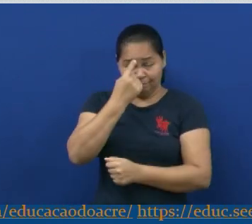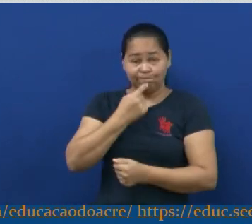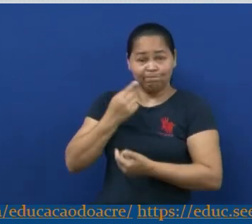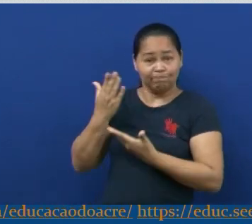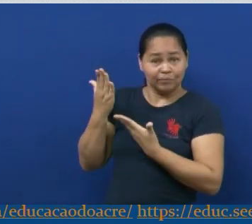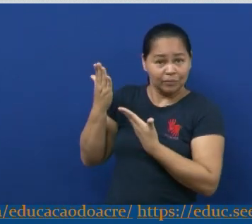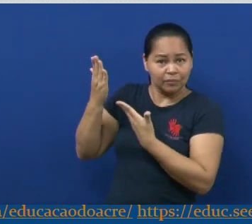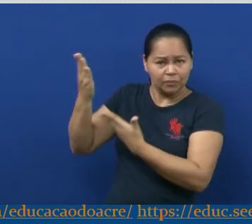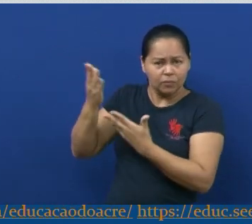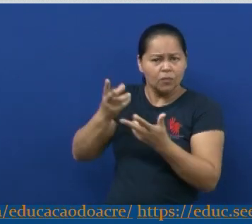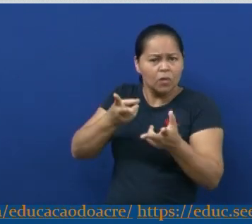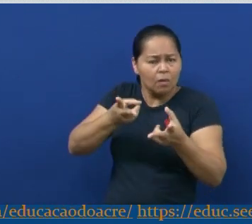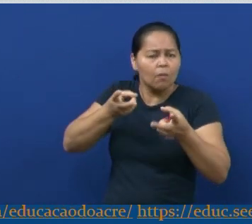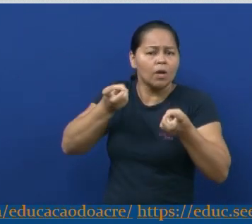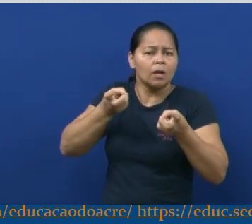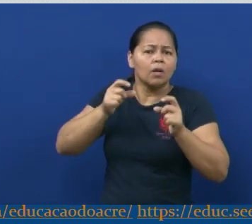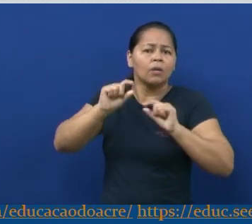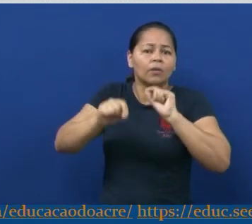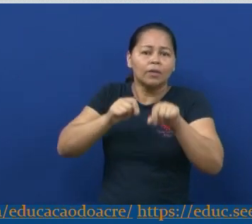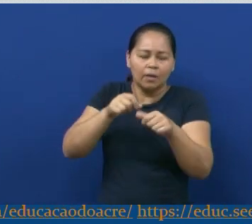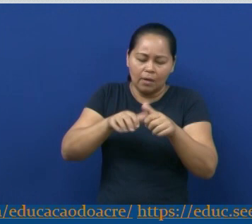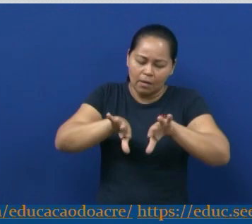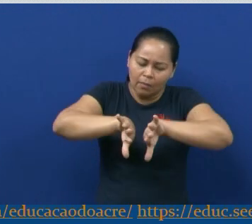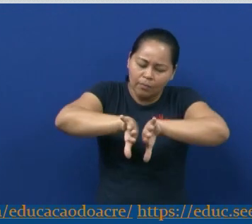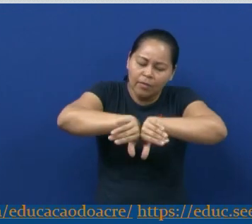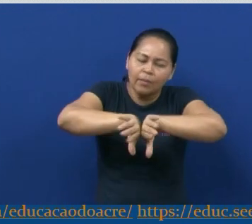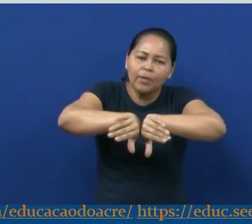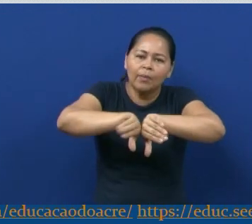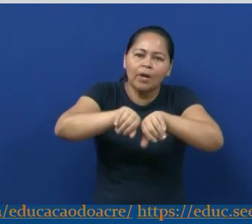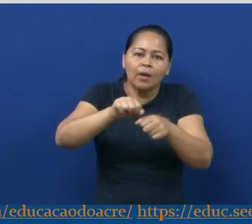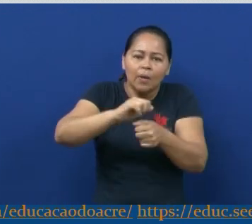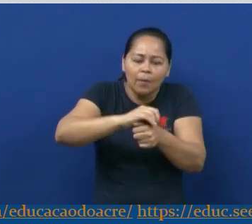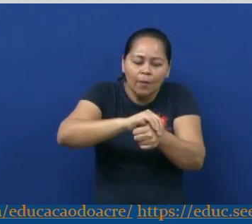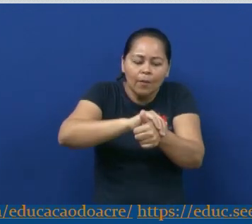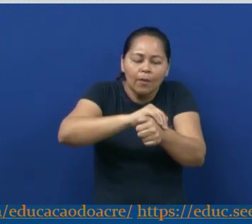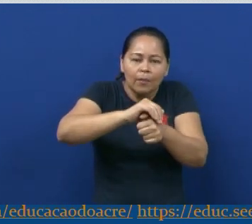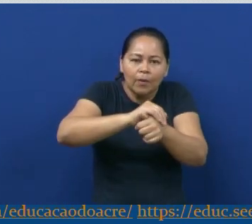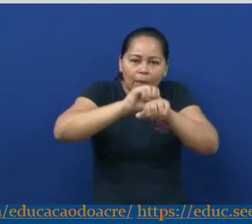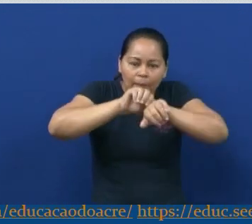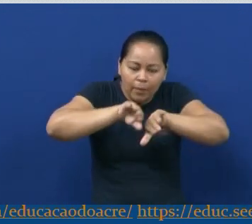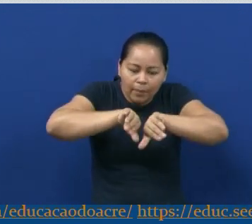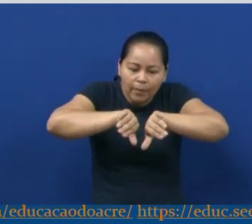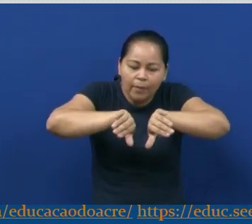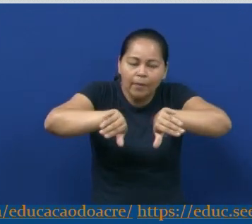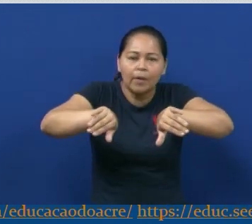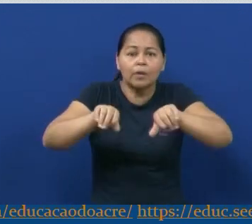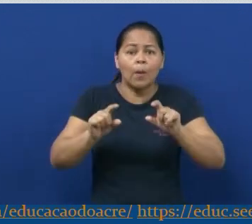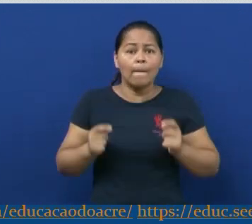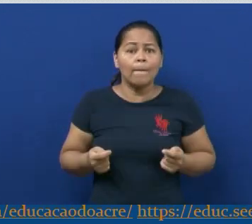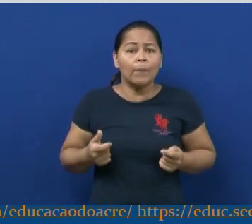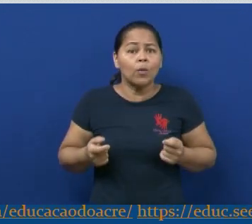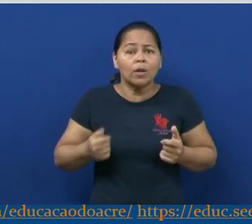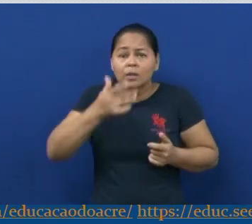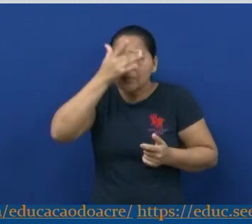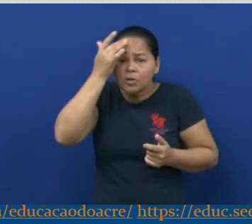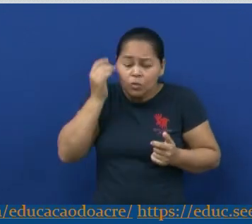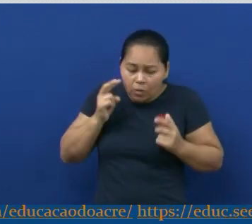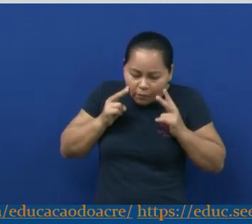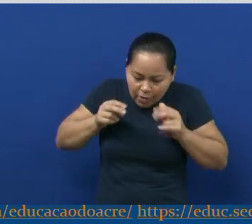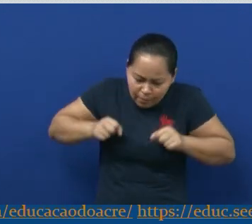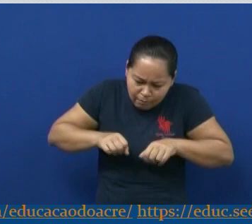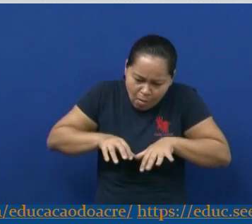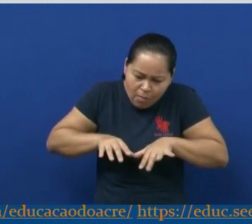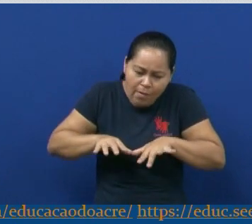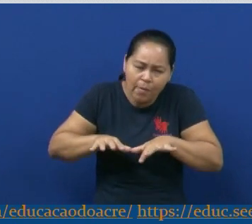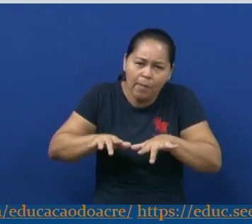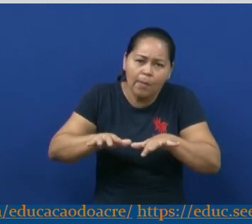nós podemos observar as tartarugas, né, nascendo, porque como tinha poucas pessoas nas praias, isso favoreceu para o